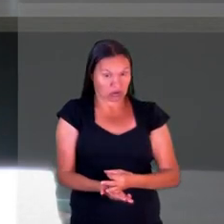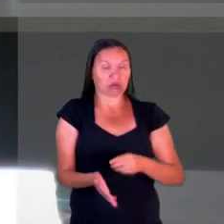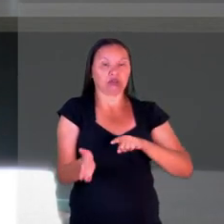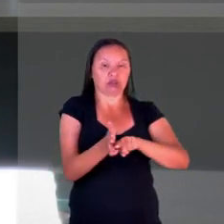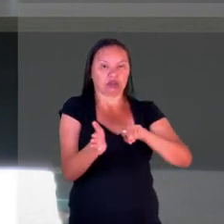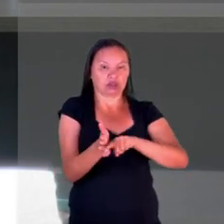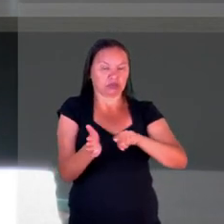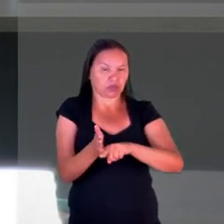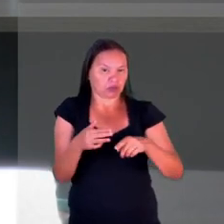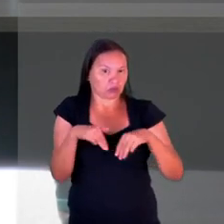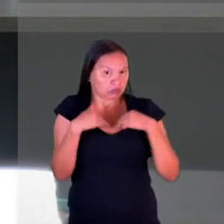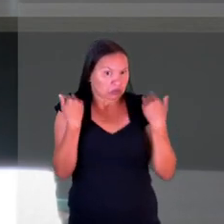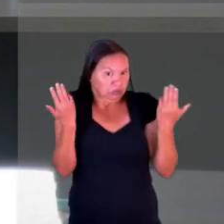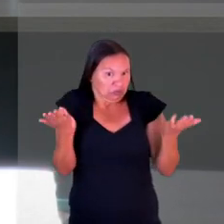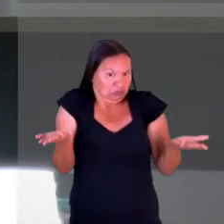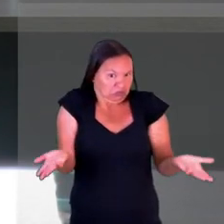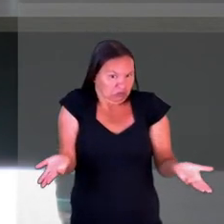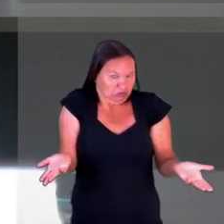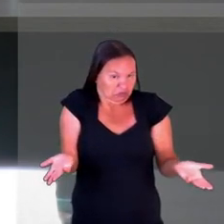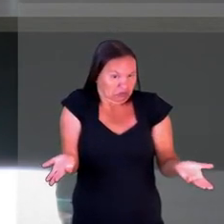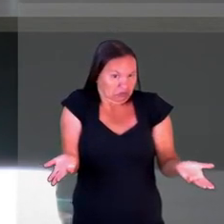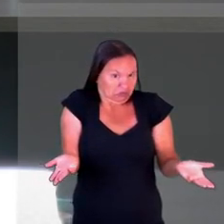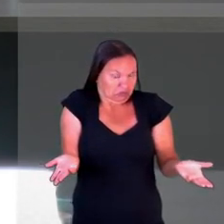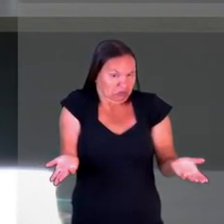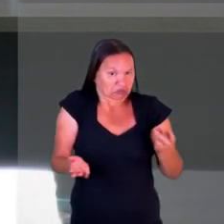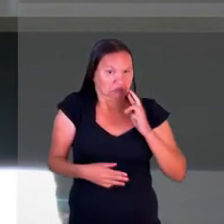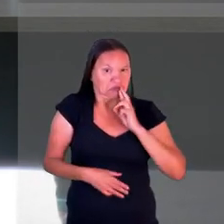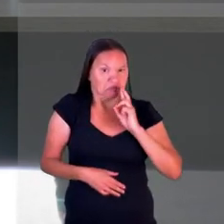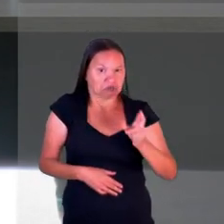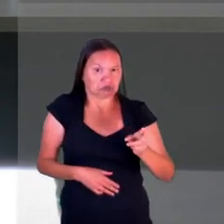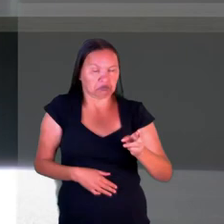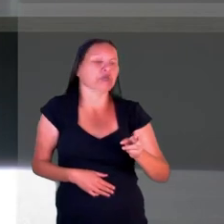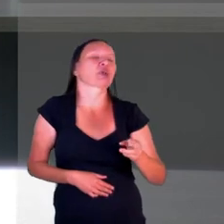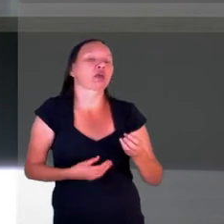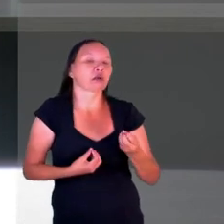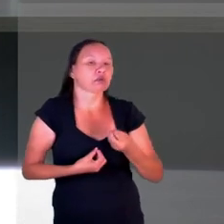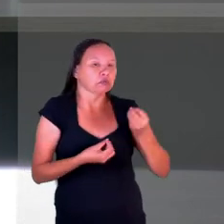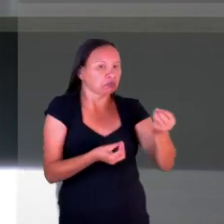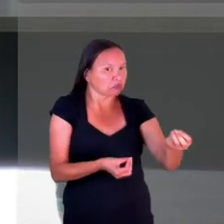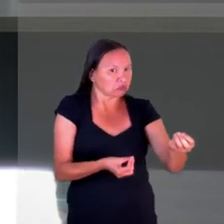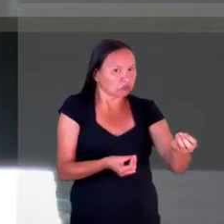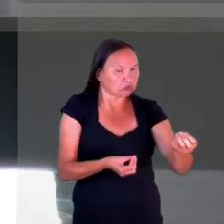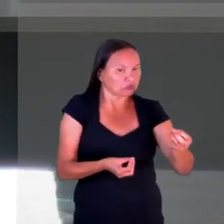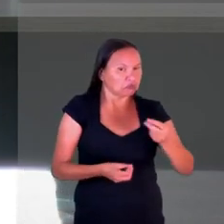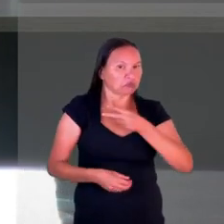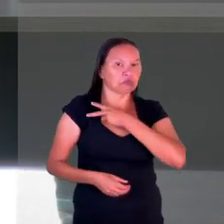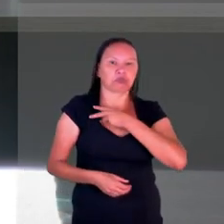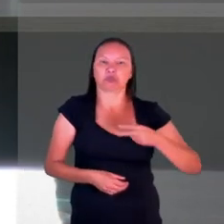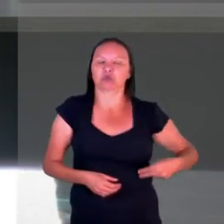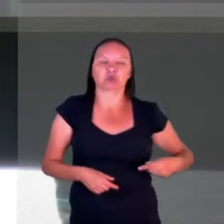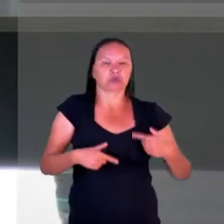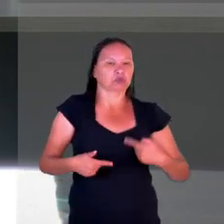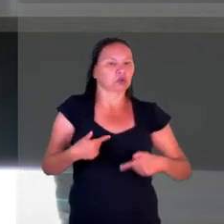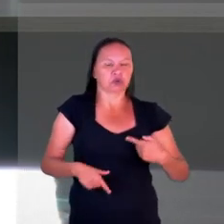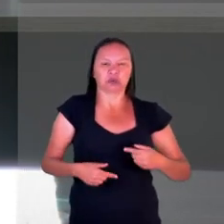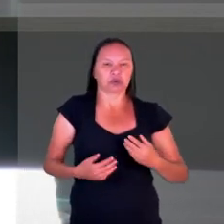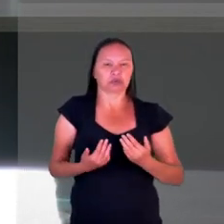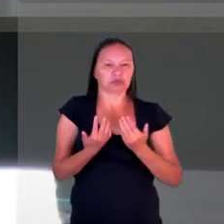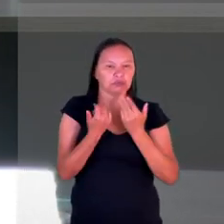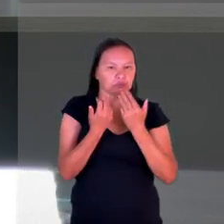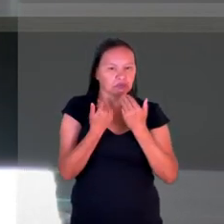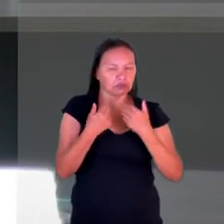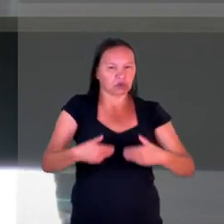né Eh com relação doação de alimentos não é política pública de segurança alimentar a